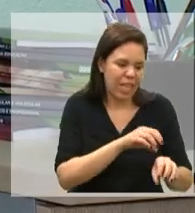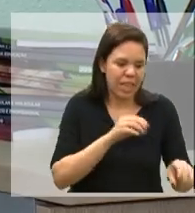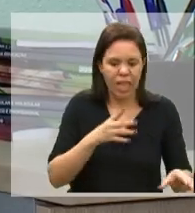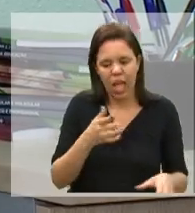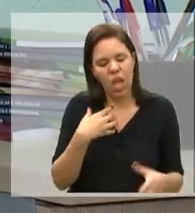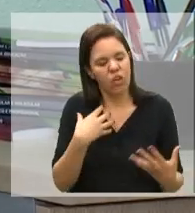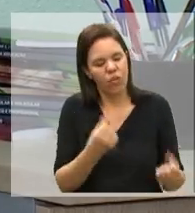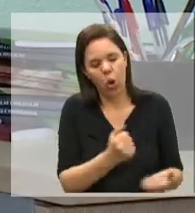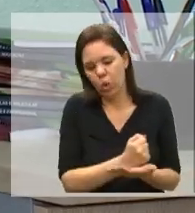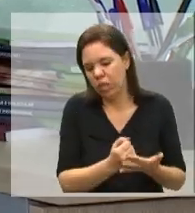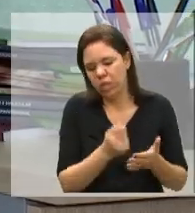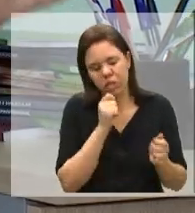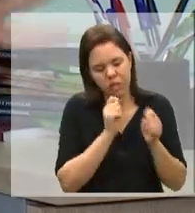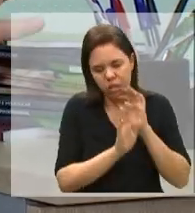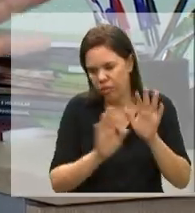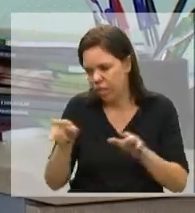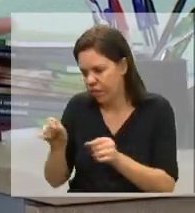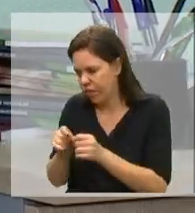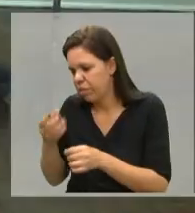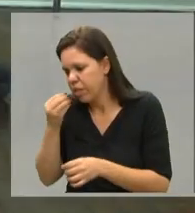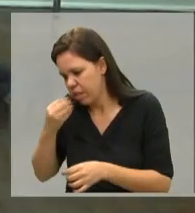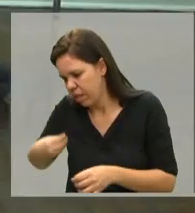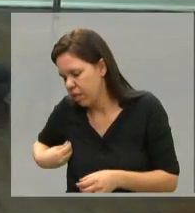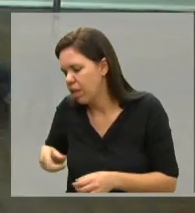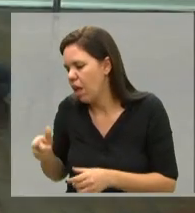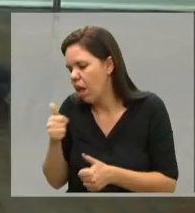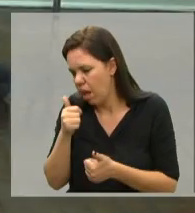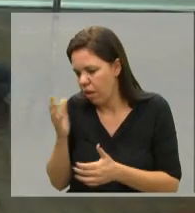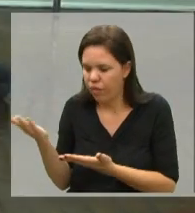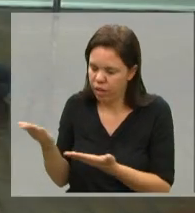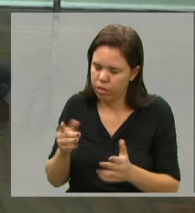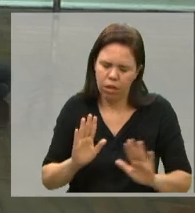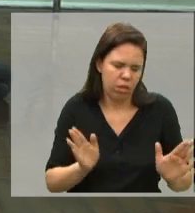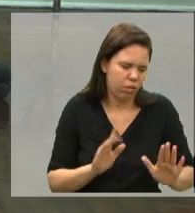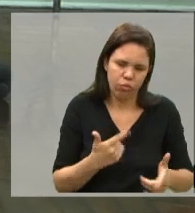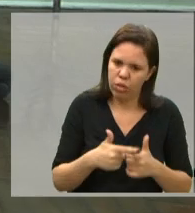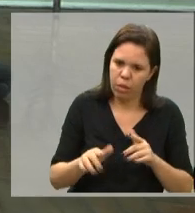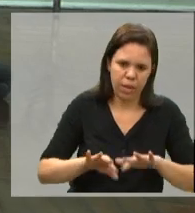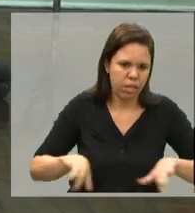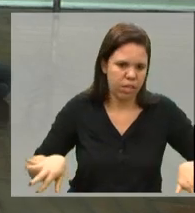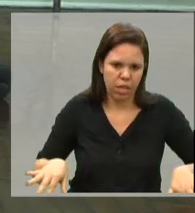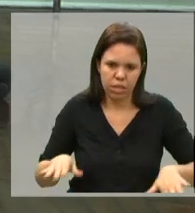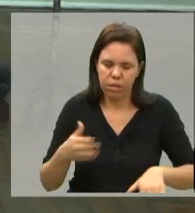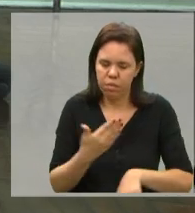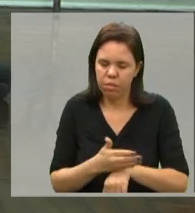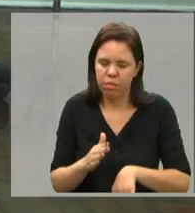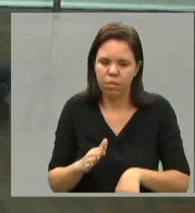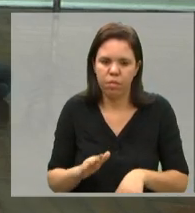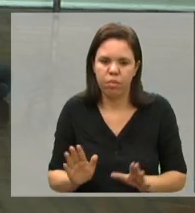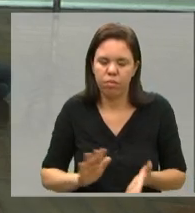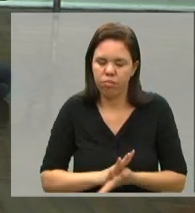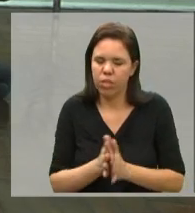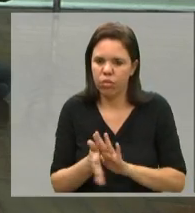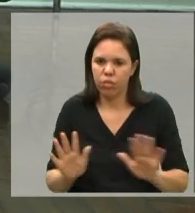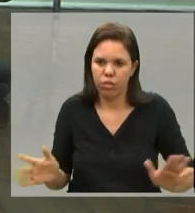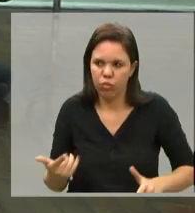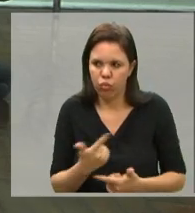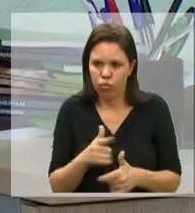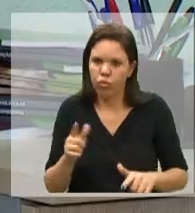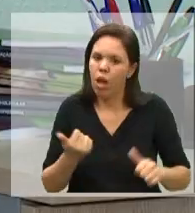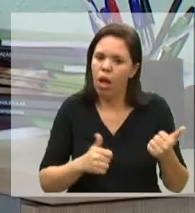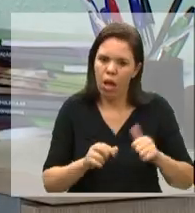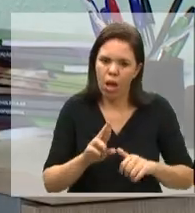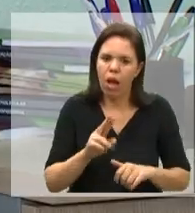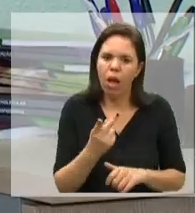não vou te entrevistar, você fez presencial, bacana. Não tem mais isso. Eu avalio dessa forma. Claro que alguns